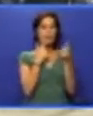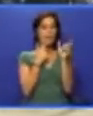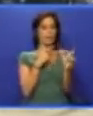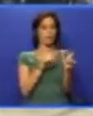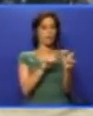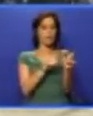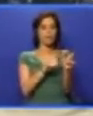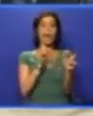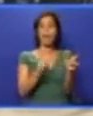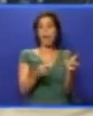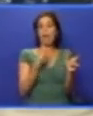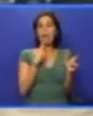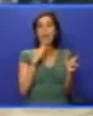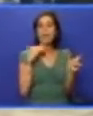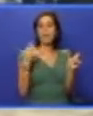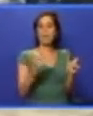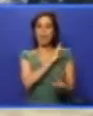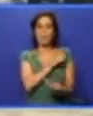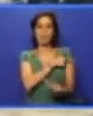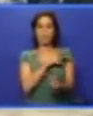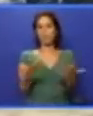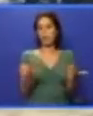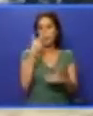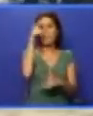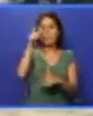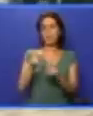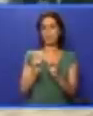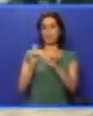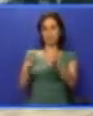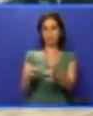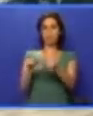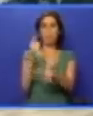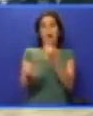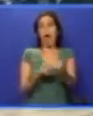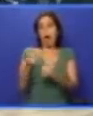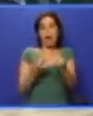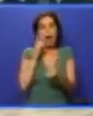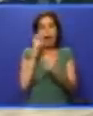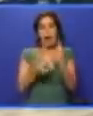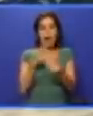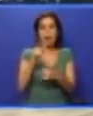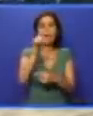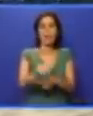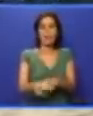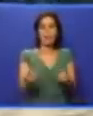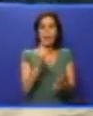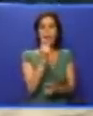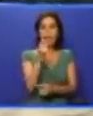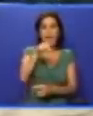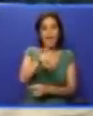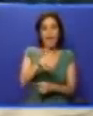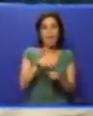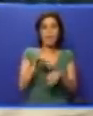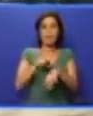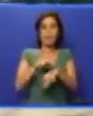palavra empower é precisamente dar o poder à pessoa ou a alguém, e vem também de EM, que